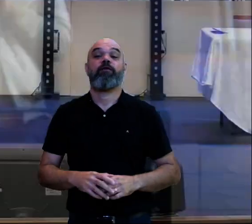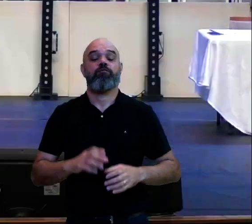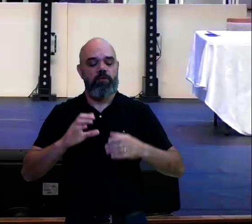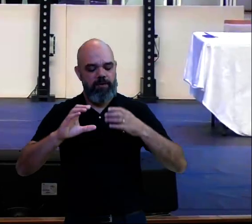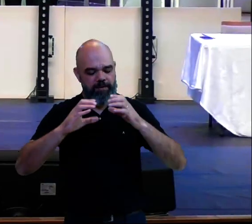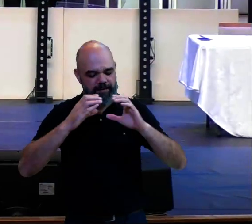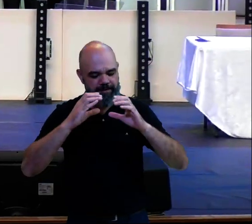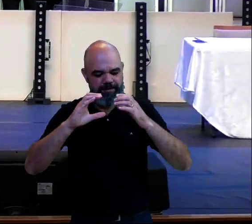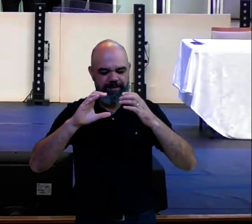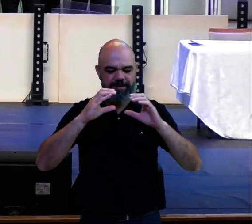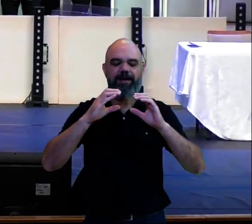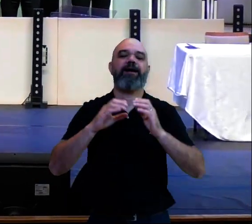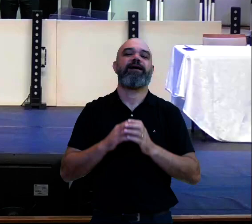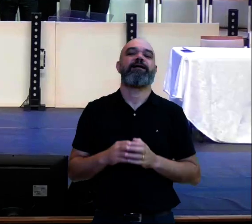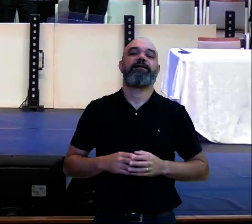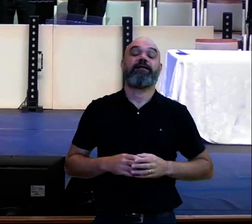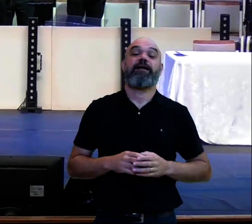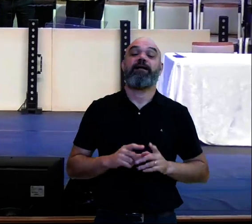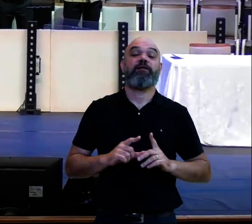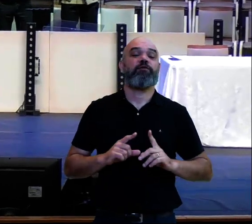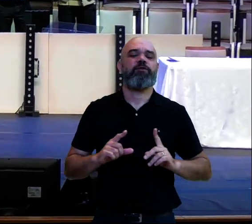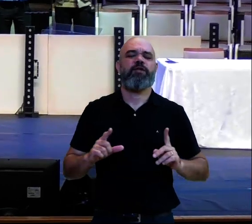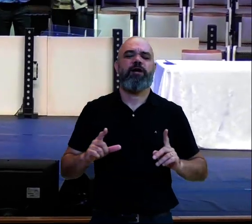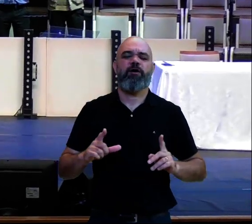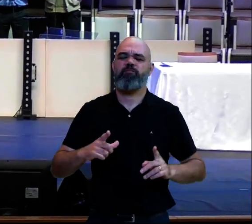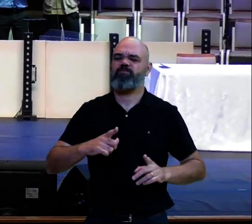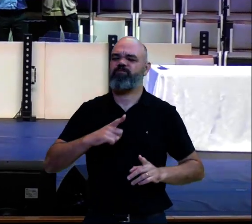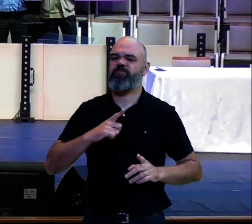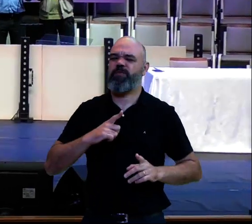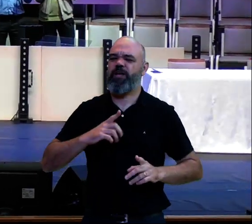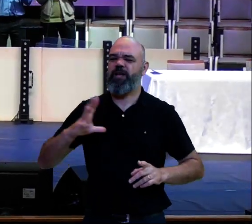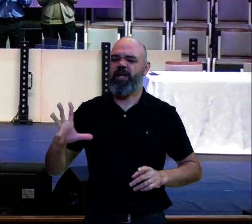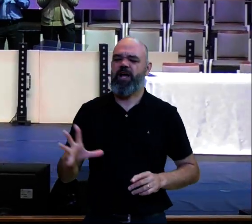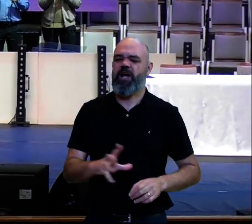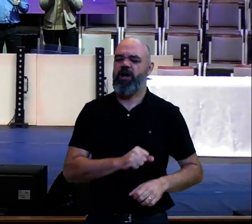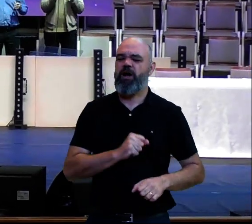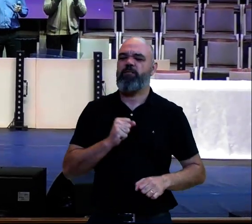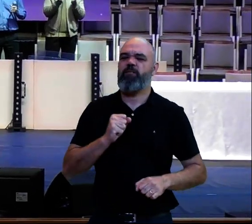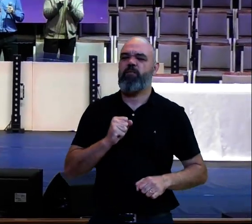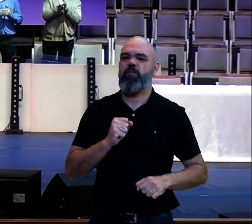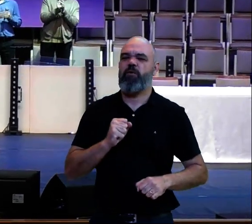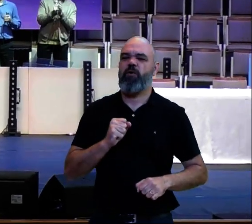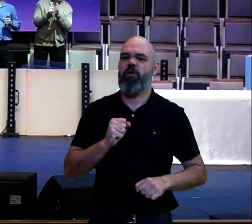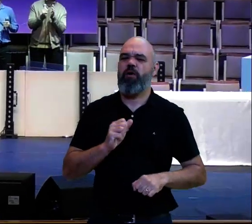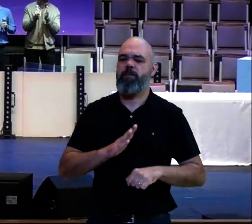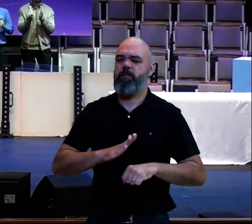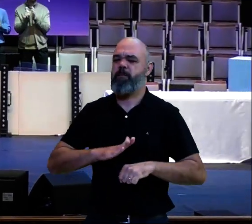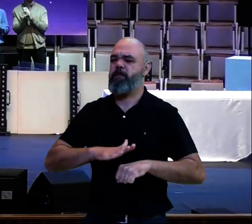assim: não há amor maior do que o amor do Senhor. Amém.